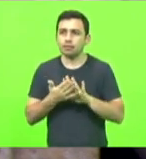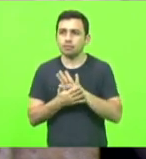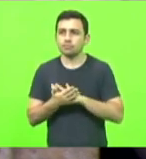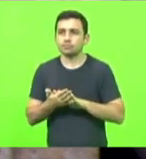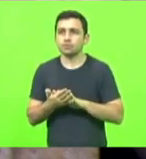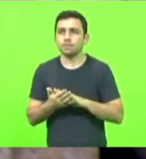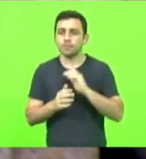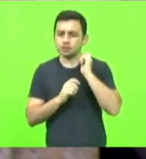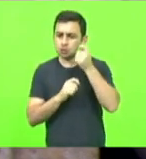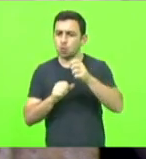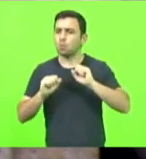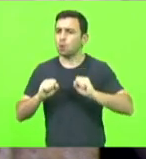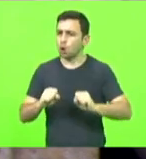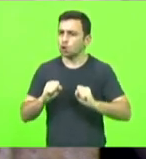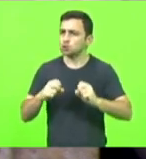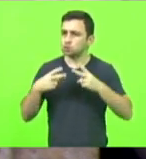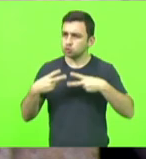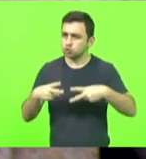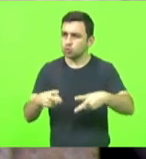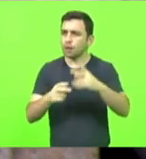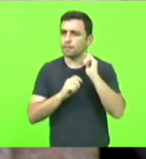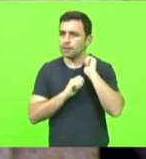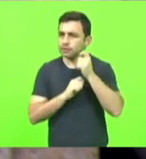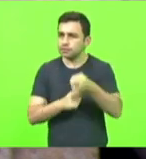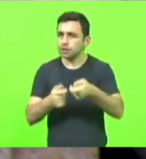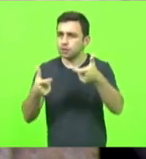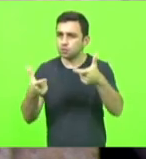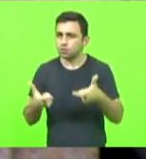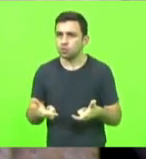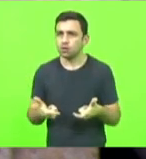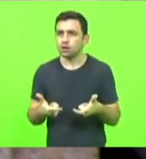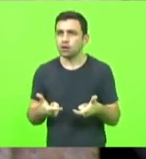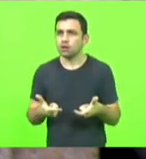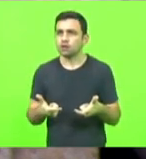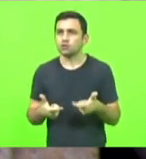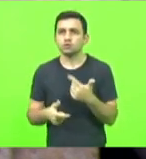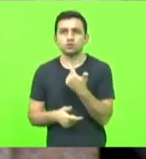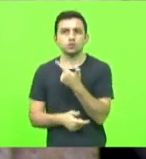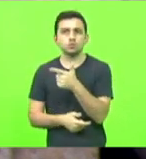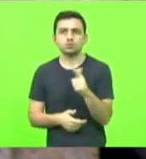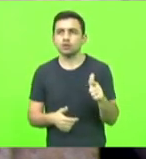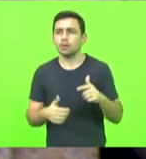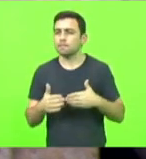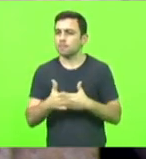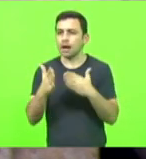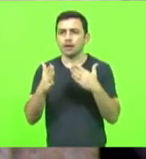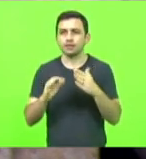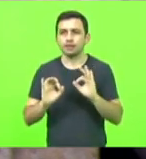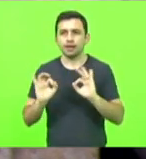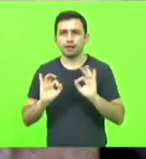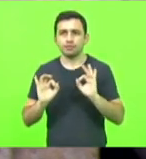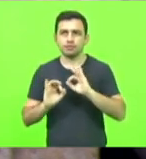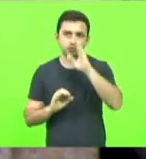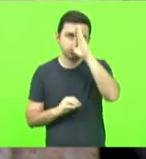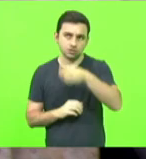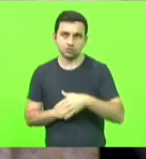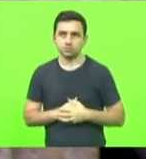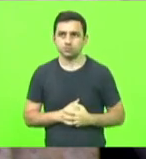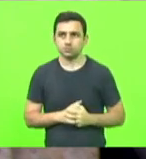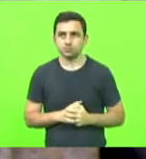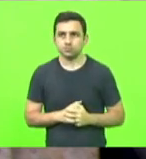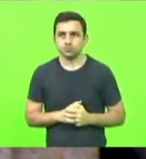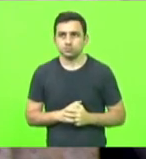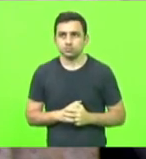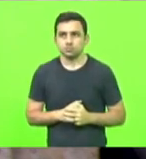pescadores poderão continuar pescando no local e que não haverá nenhum impacto direto. É o que a empresa alega. Já tem o som